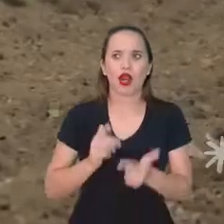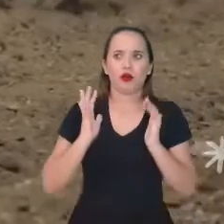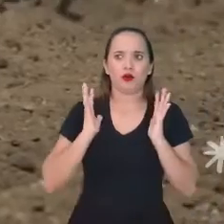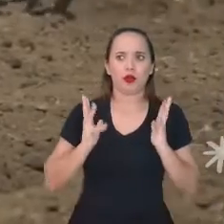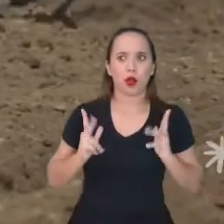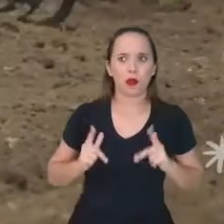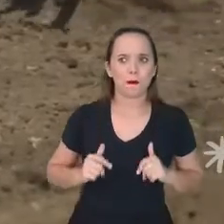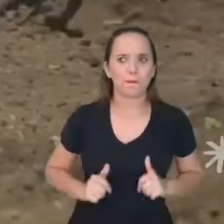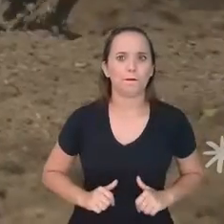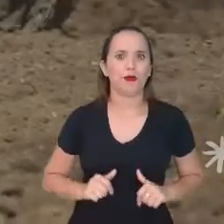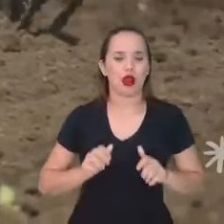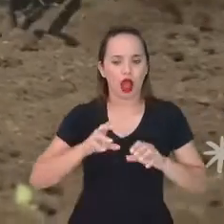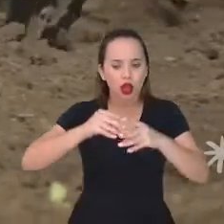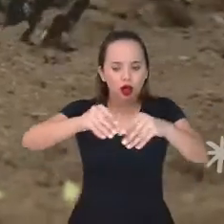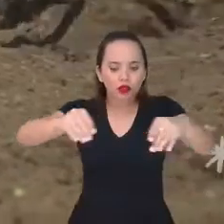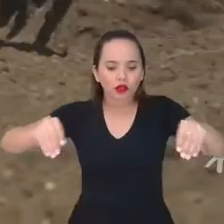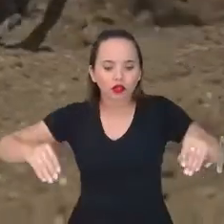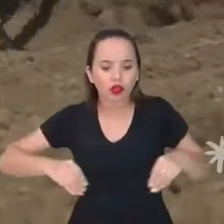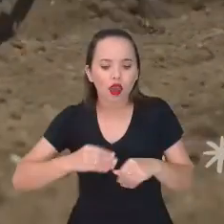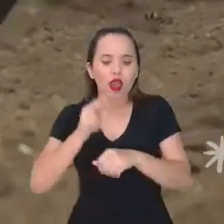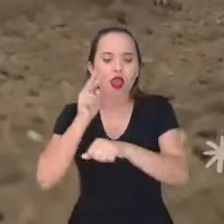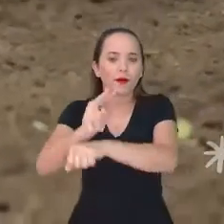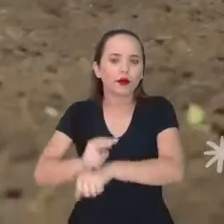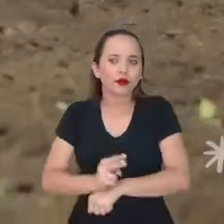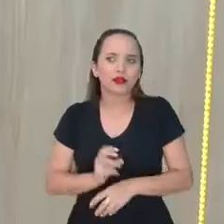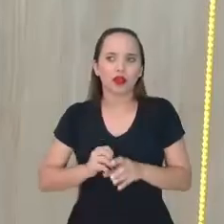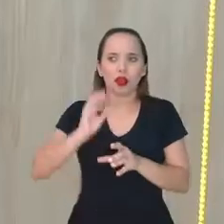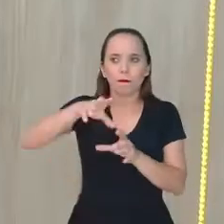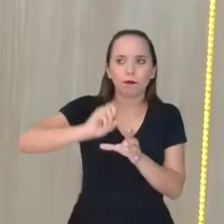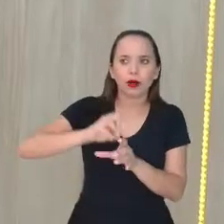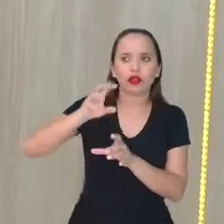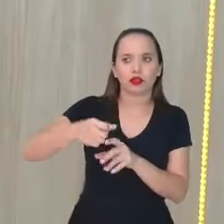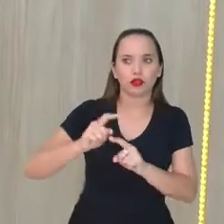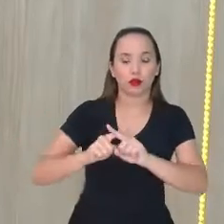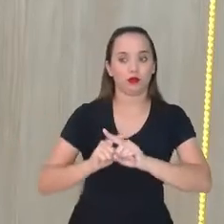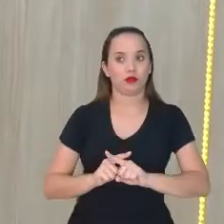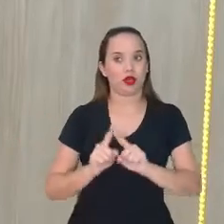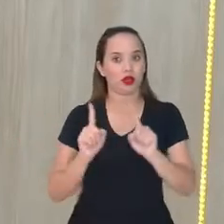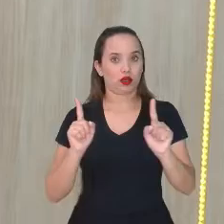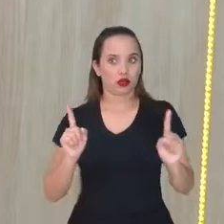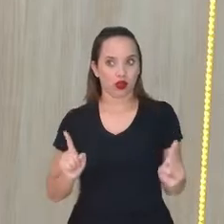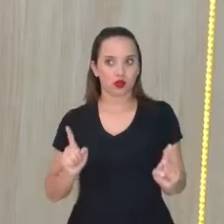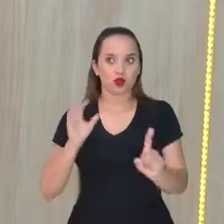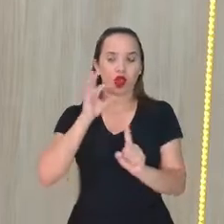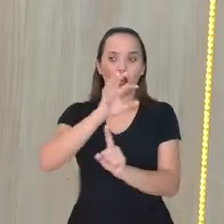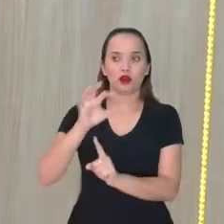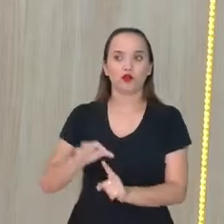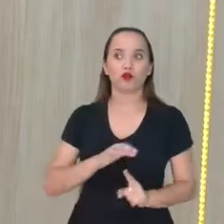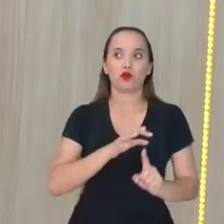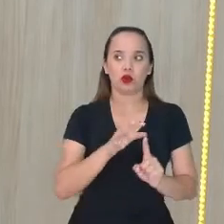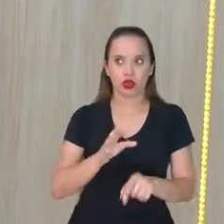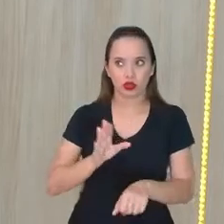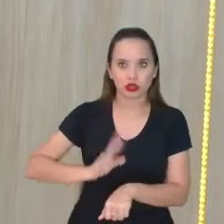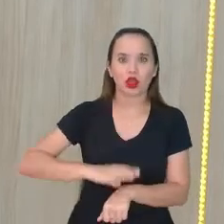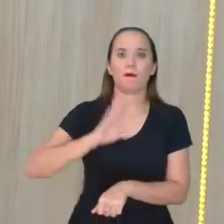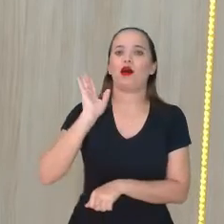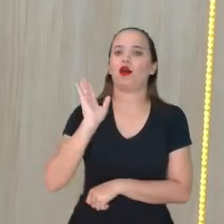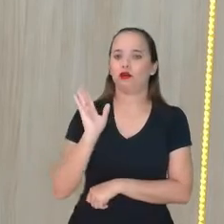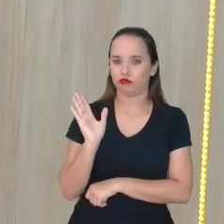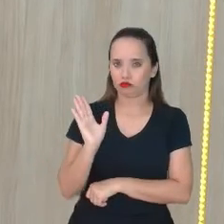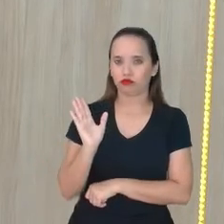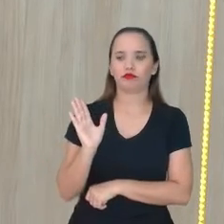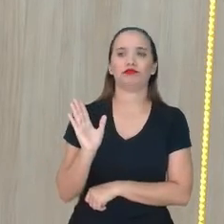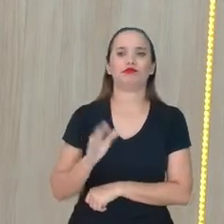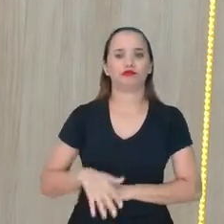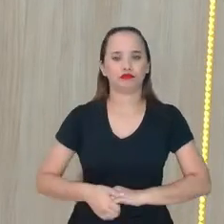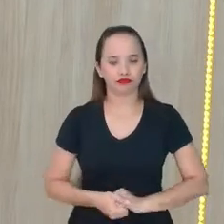limpar a terra, né? Ali para plantar, para colocar as sementes, mas o impacto é muito maior, viu, professor?